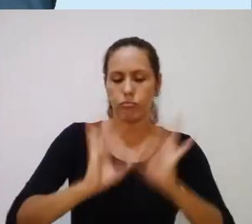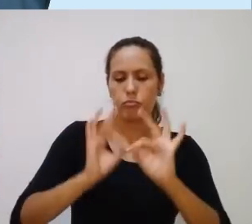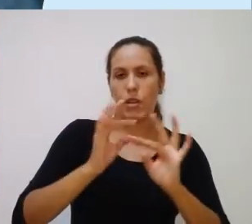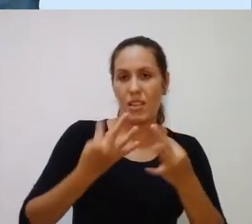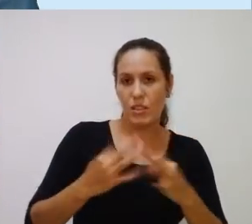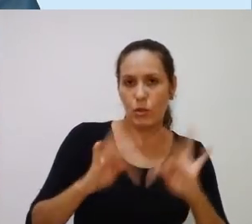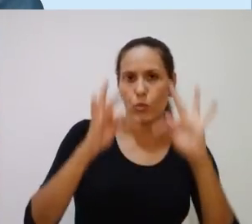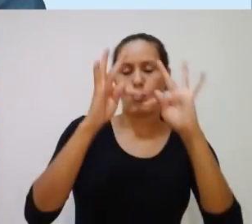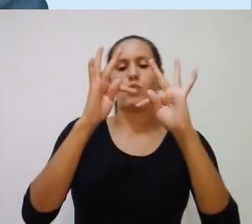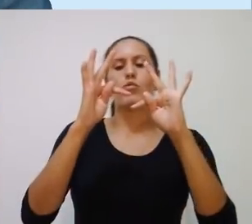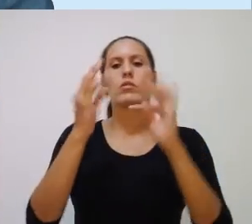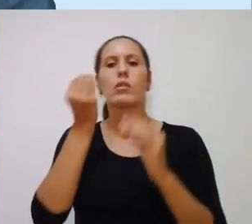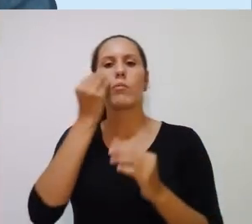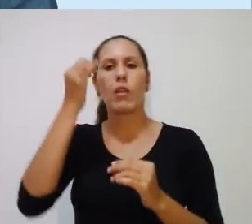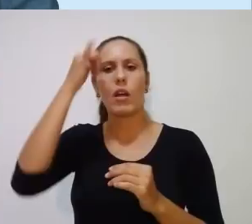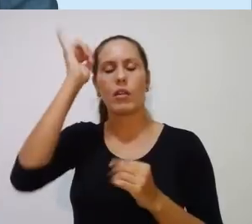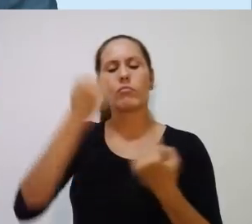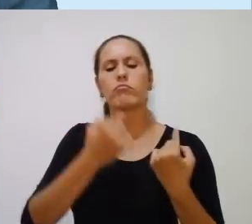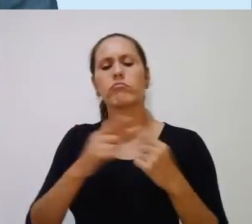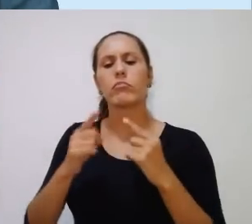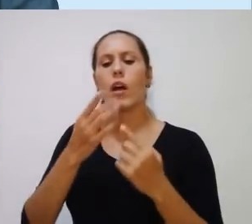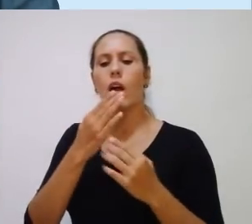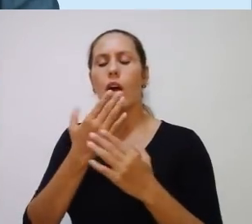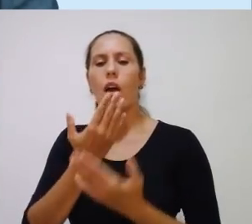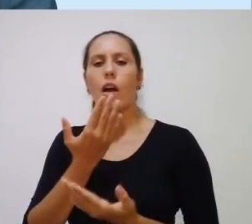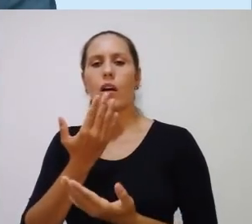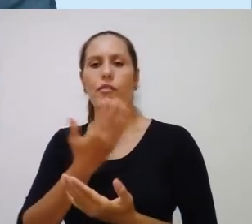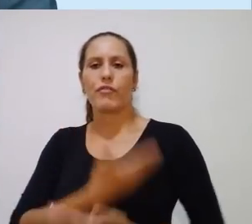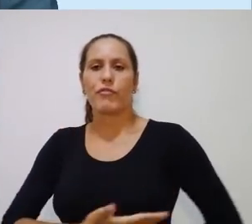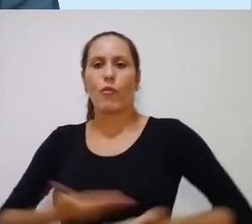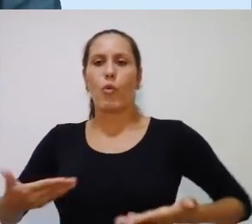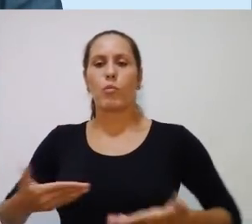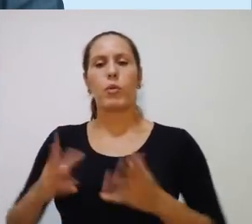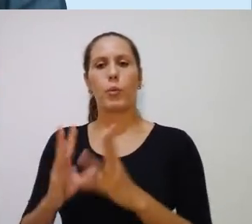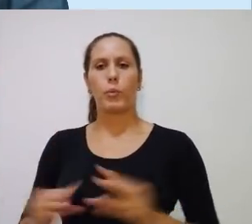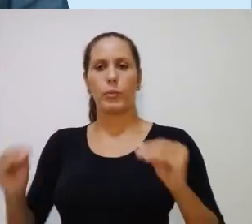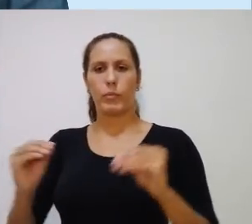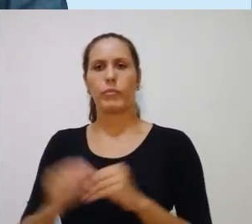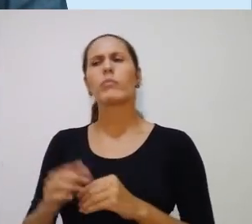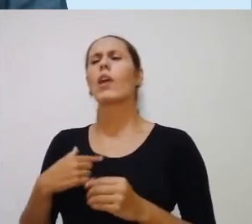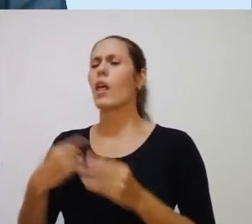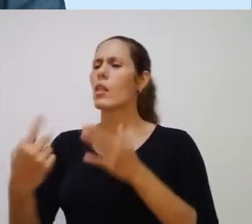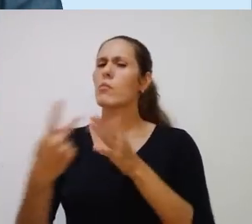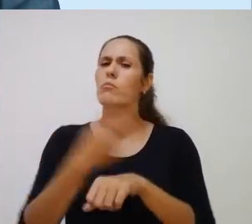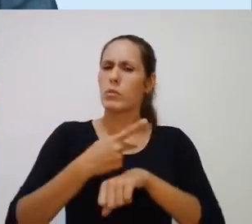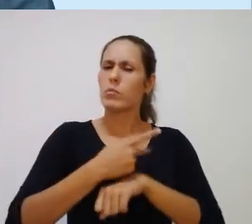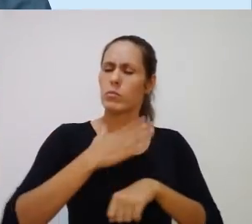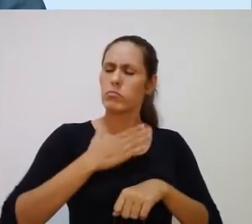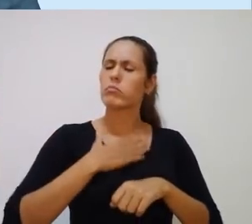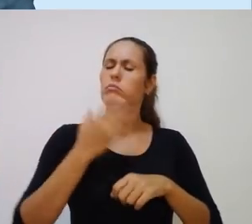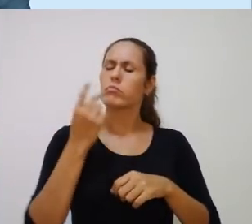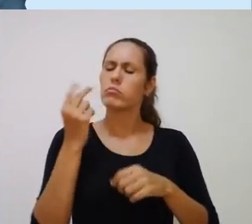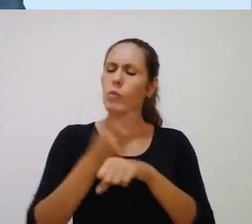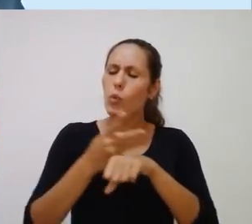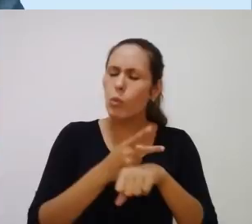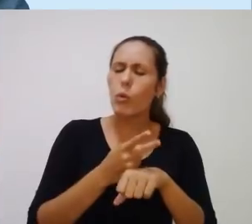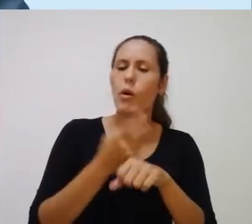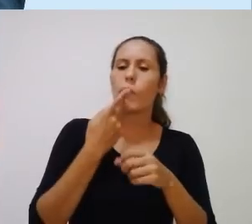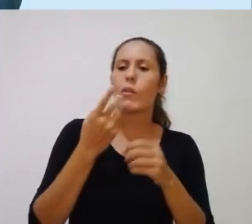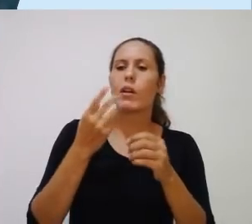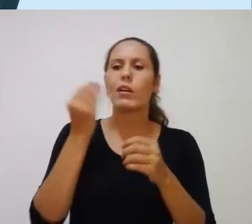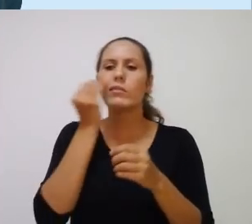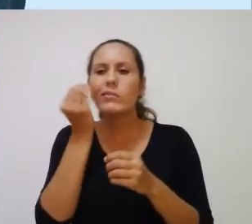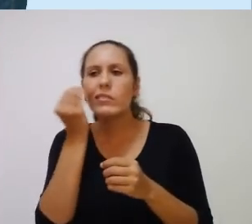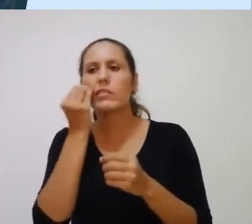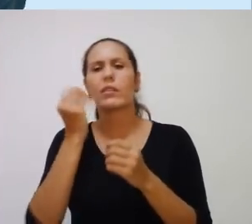professor Gilberto desafiou na sala de aula e aquela aluna procurou ele nos bastidores para participar desse grupo de pesquisa, né? E o professor olhou para ela